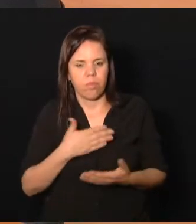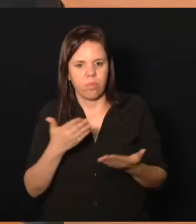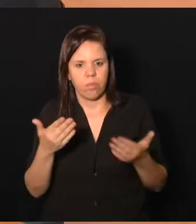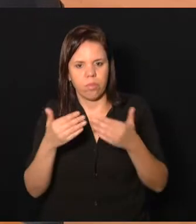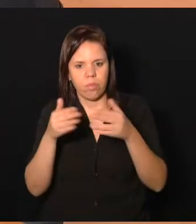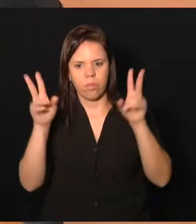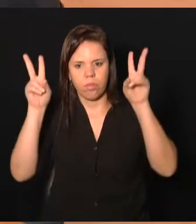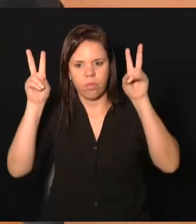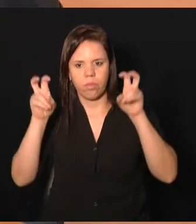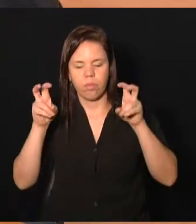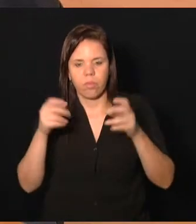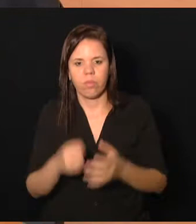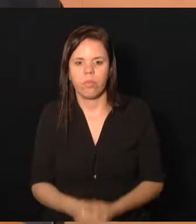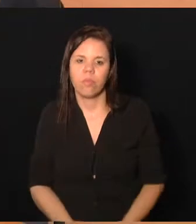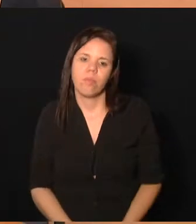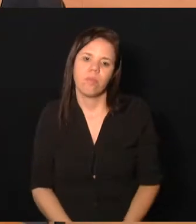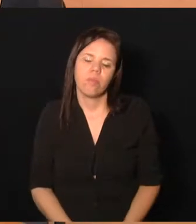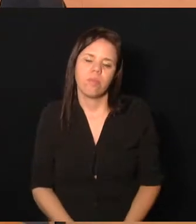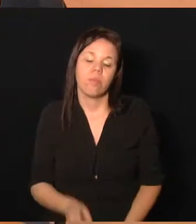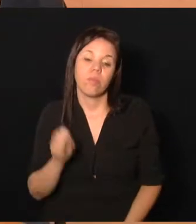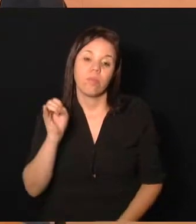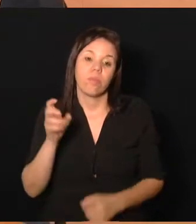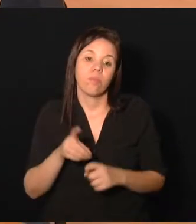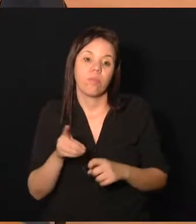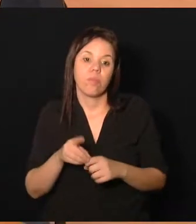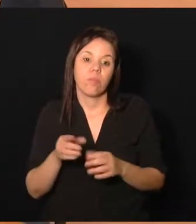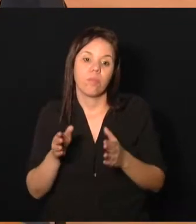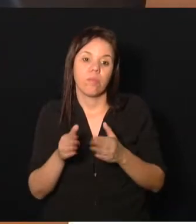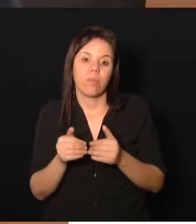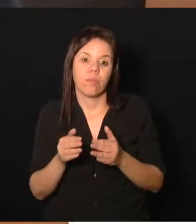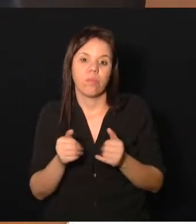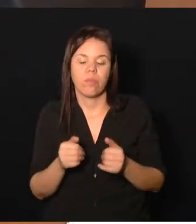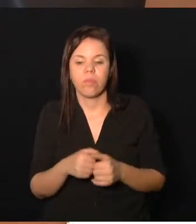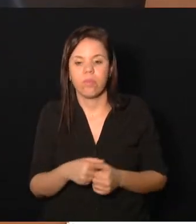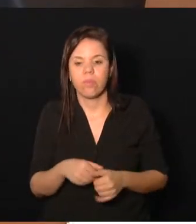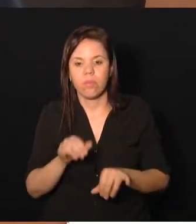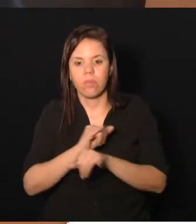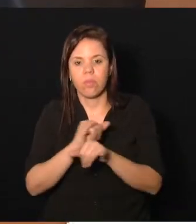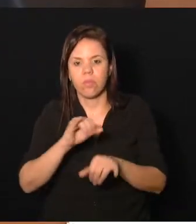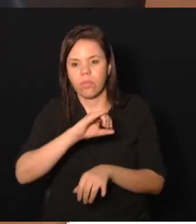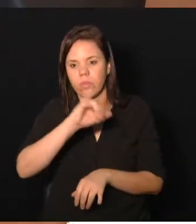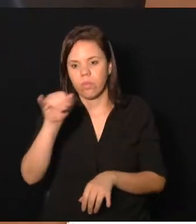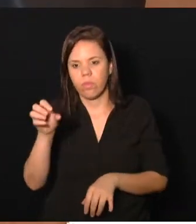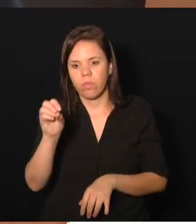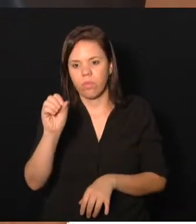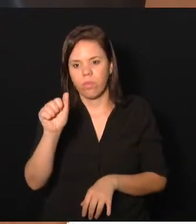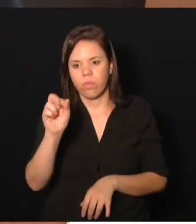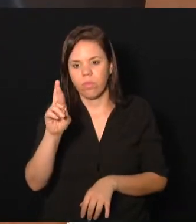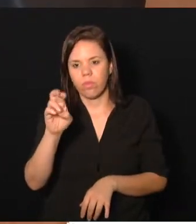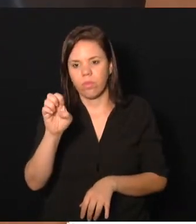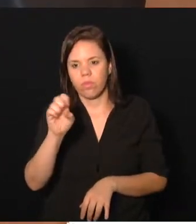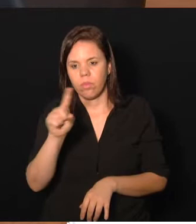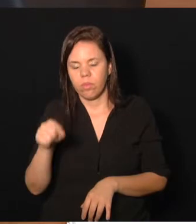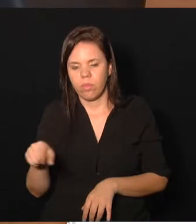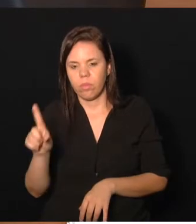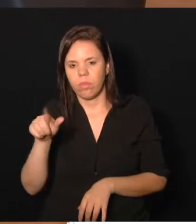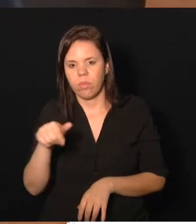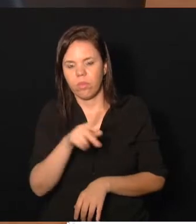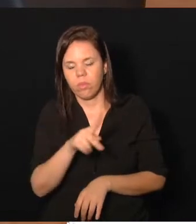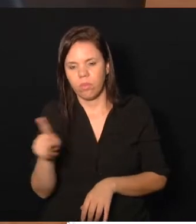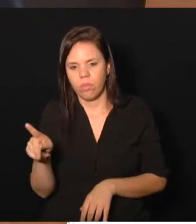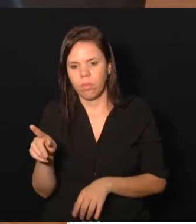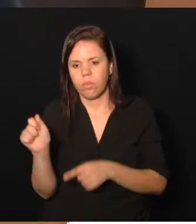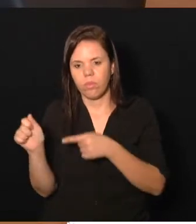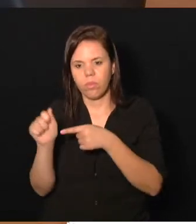um parênteses aqui, claro. Se o doutor me permite, para anunciar Juarez Bispo Mateus, que é o presidente da Associação dos Idosos de